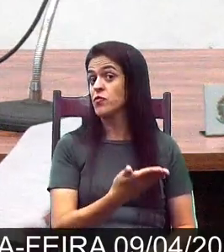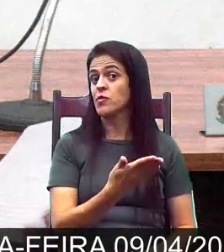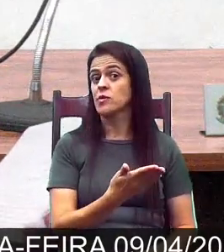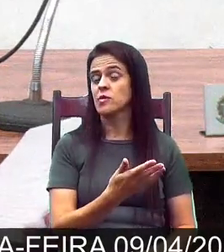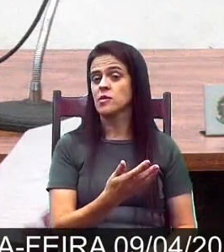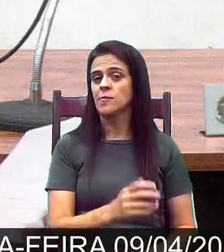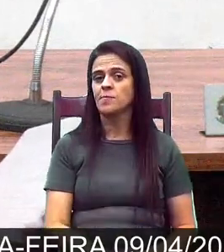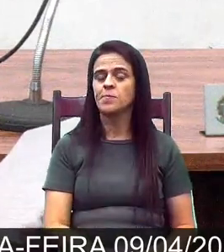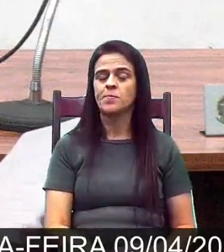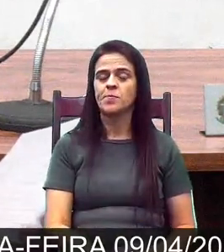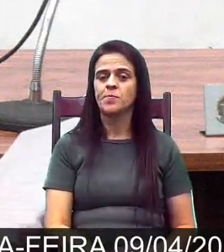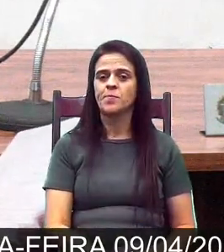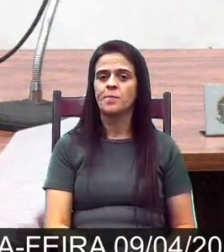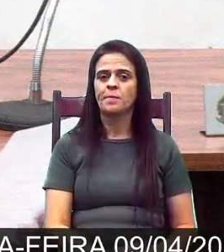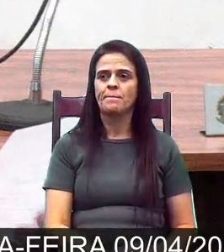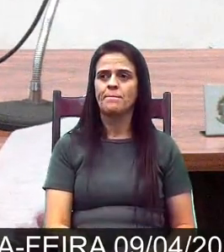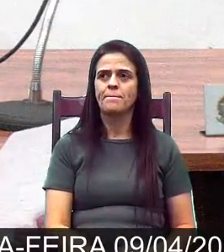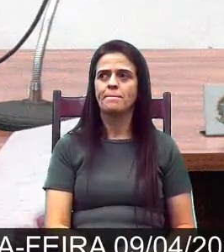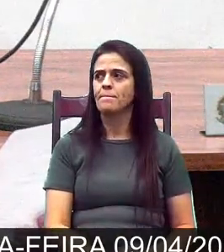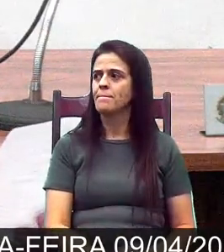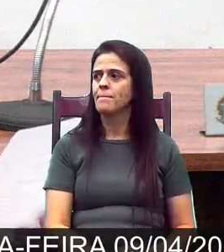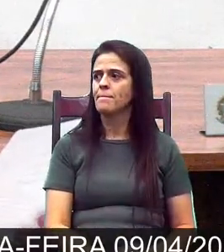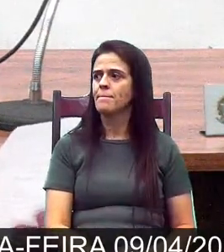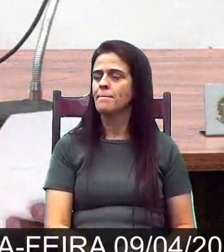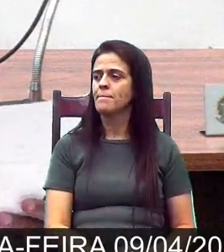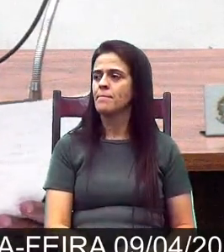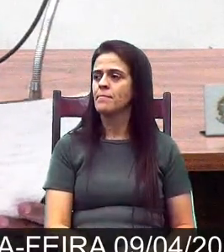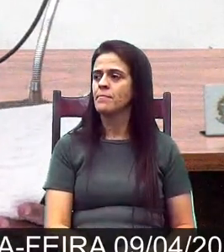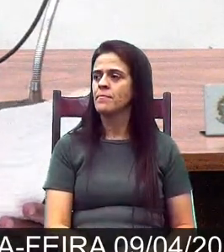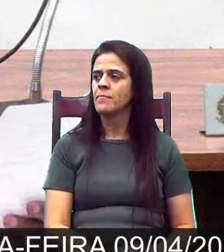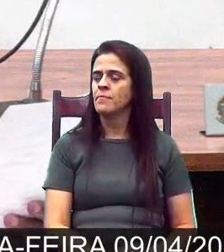com a população, a implantação de